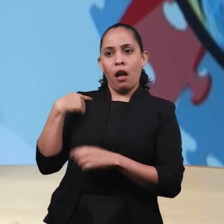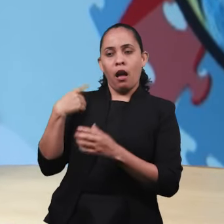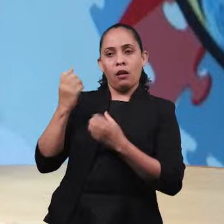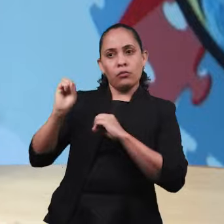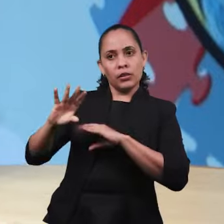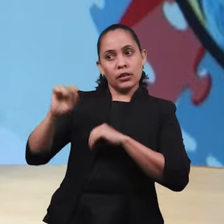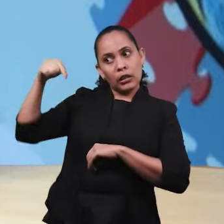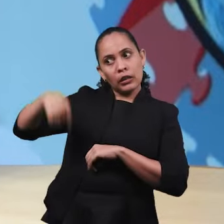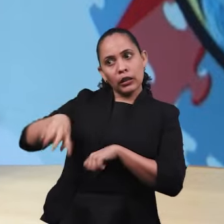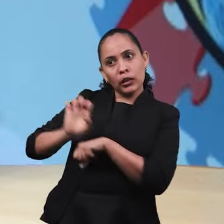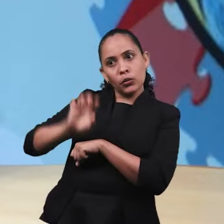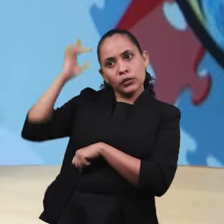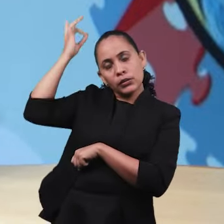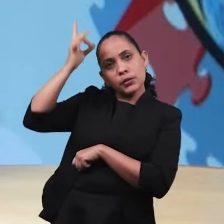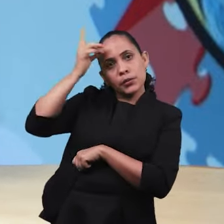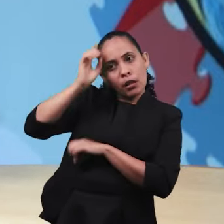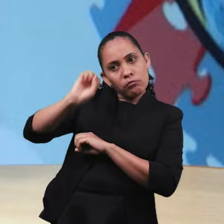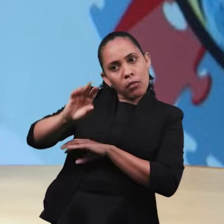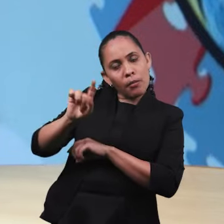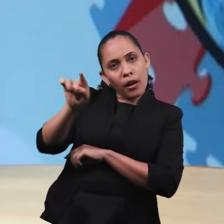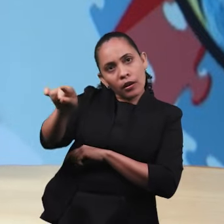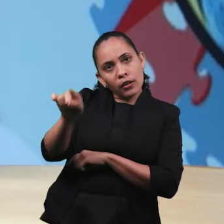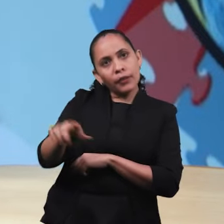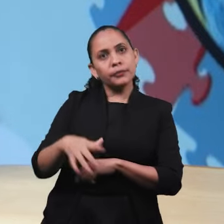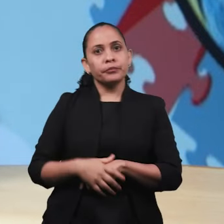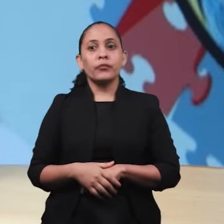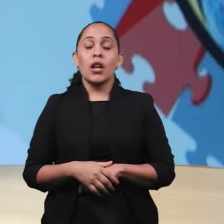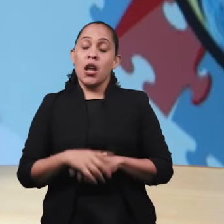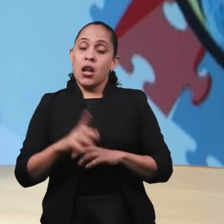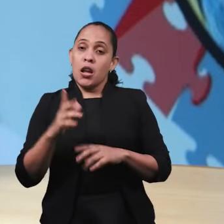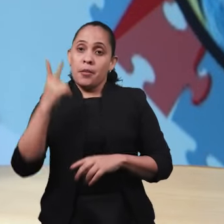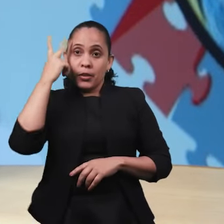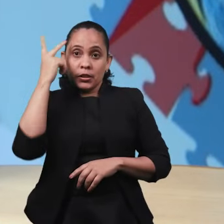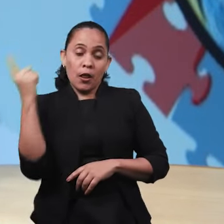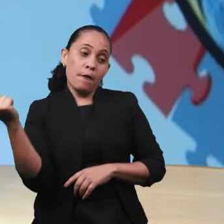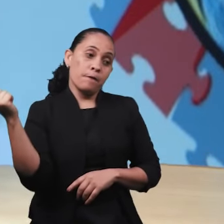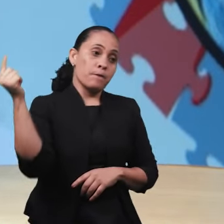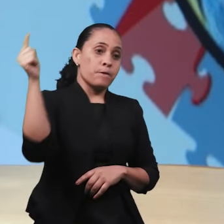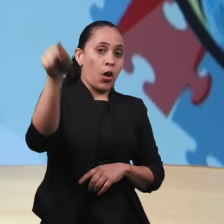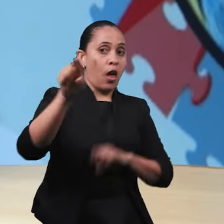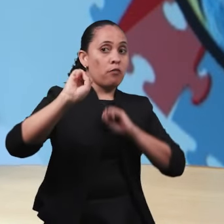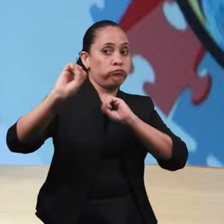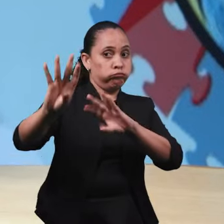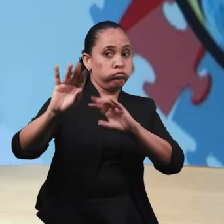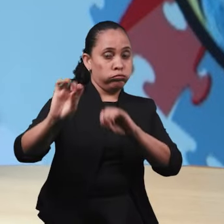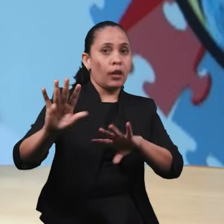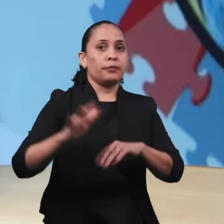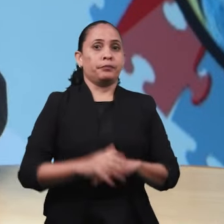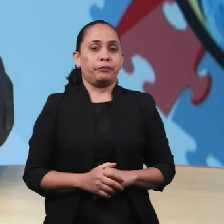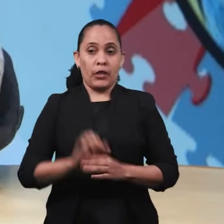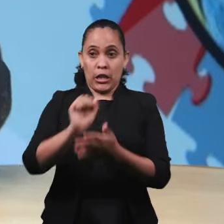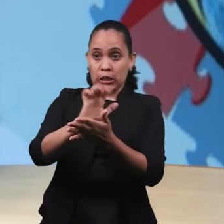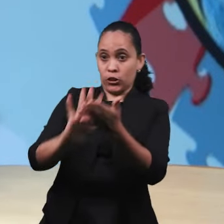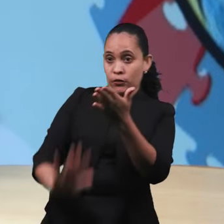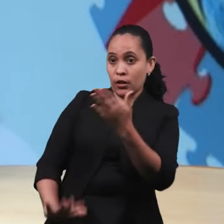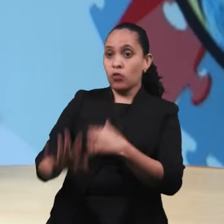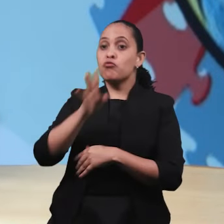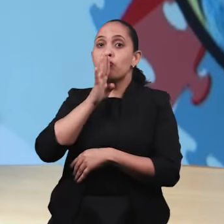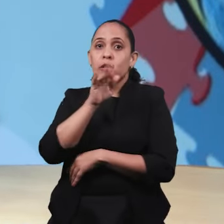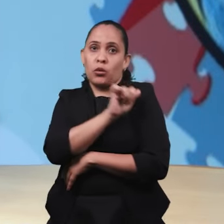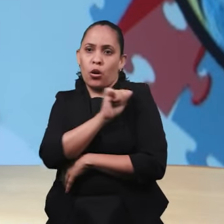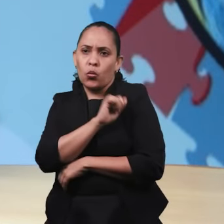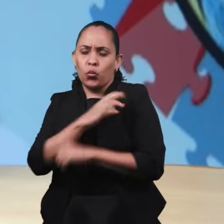aula daqui para lá. Quando a oficina completou, Priscila foi lá fazer a dinâmica final com eles, né? Conhecer